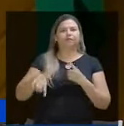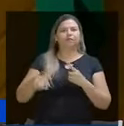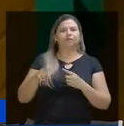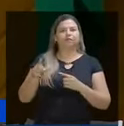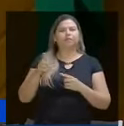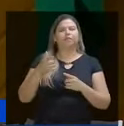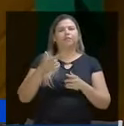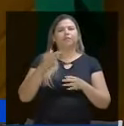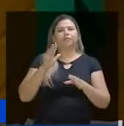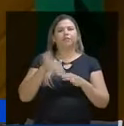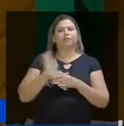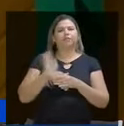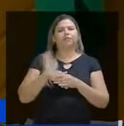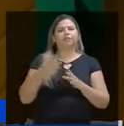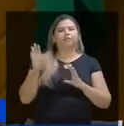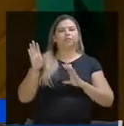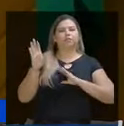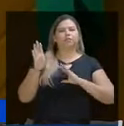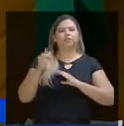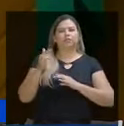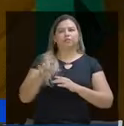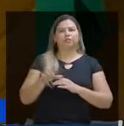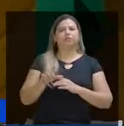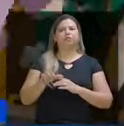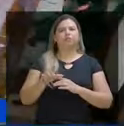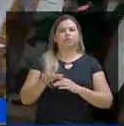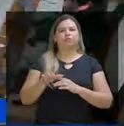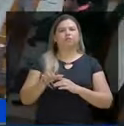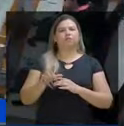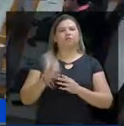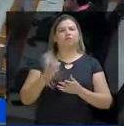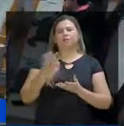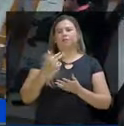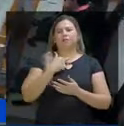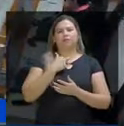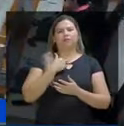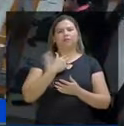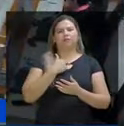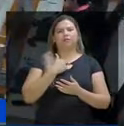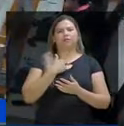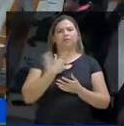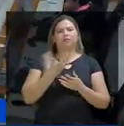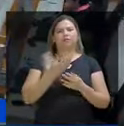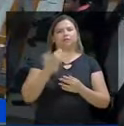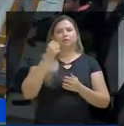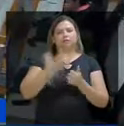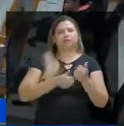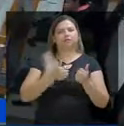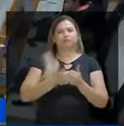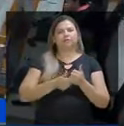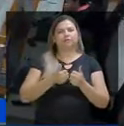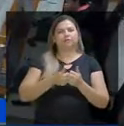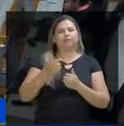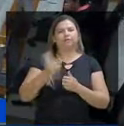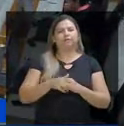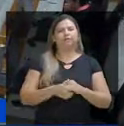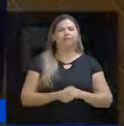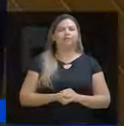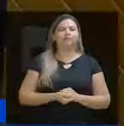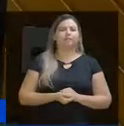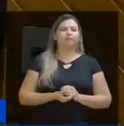do recurso eleitoral interna. Em tela, é o parecer, excelência. Novamente, com a palavra... Imagem ampla do plenário.